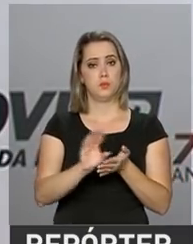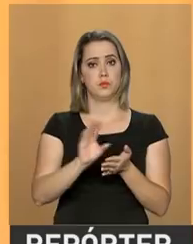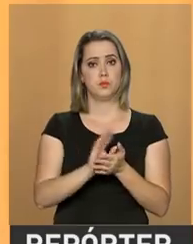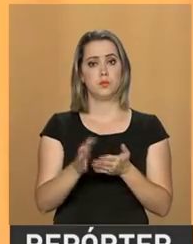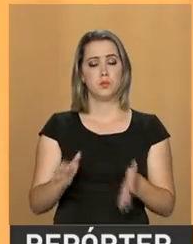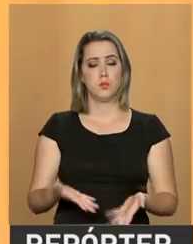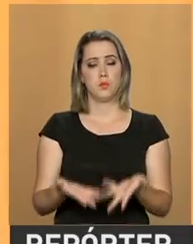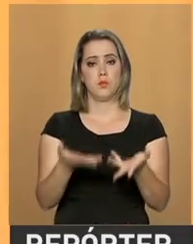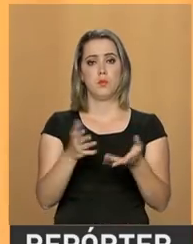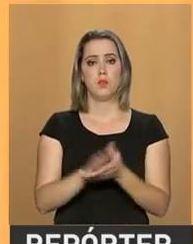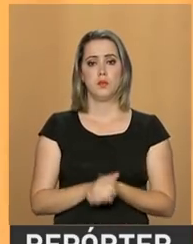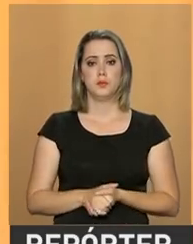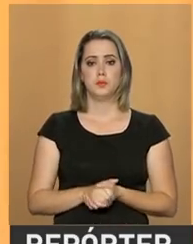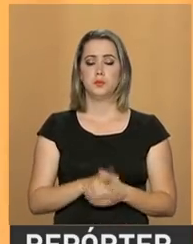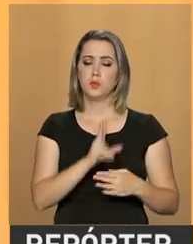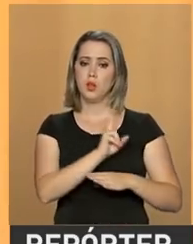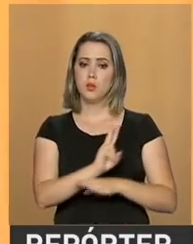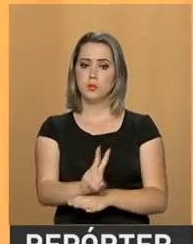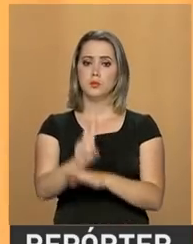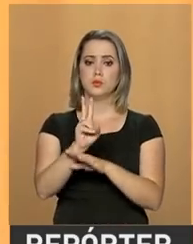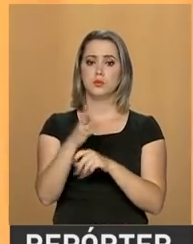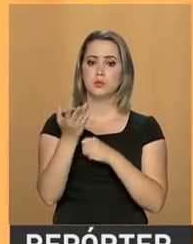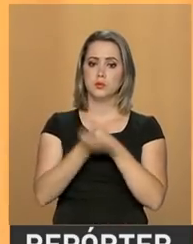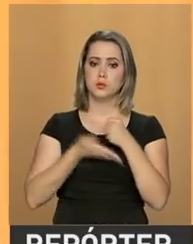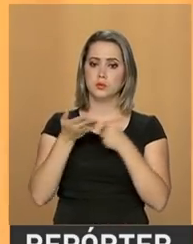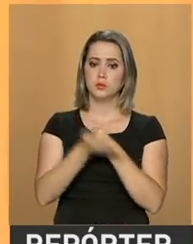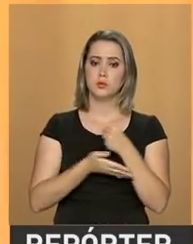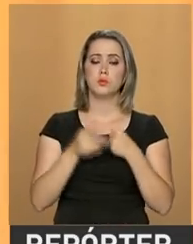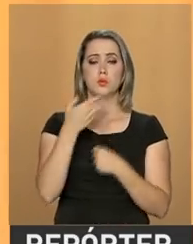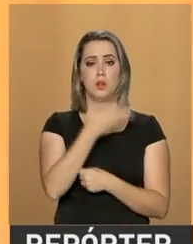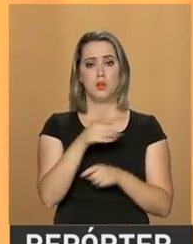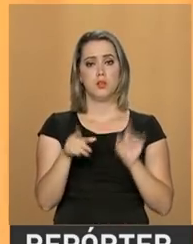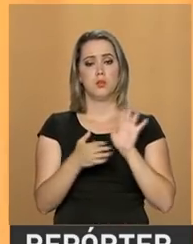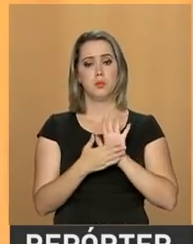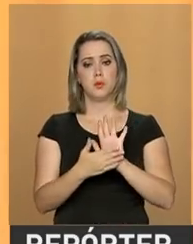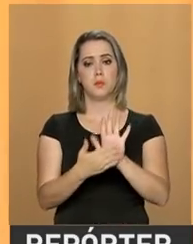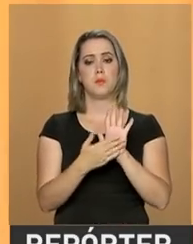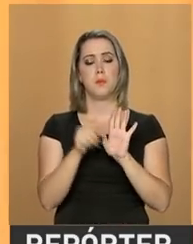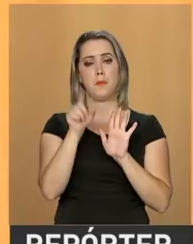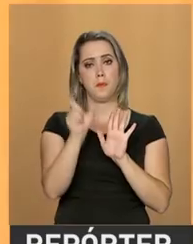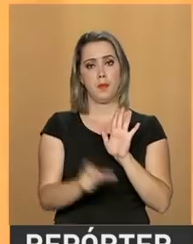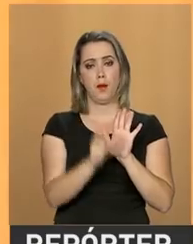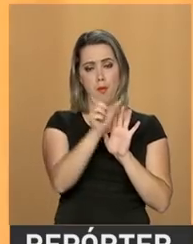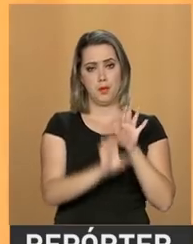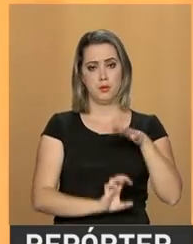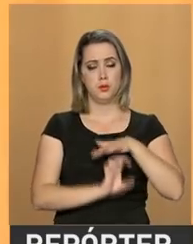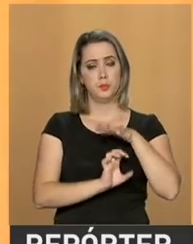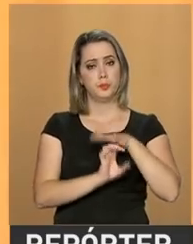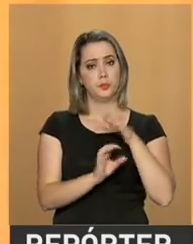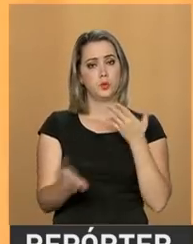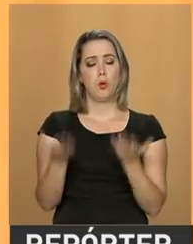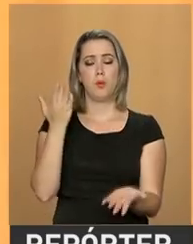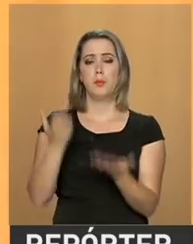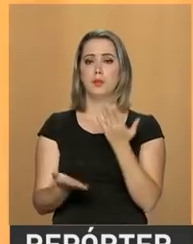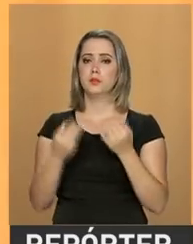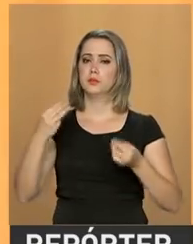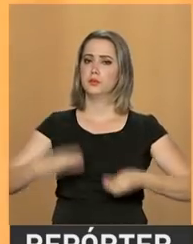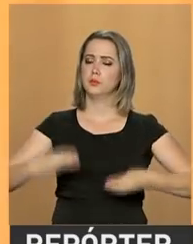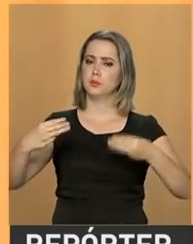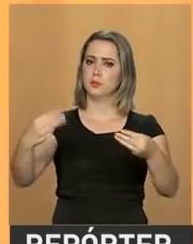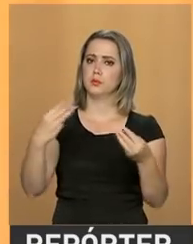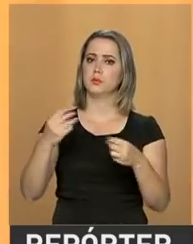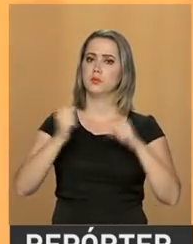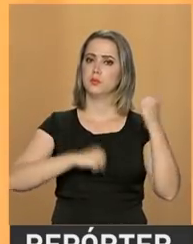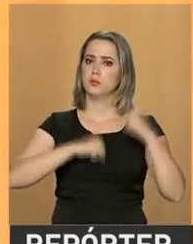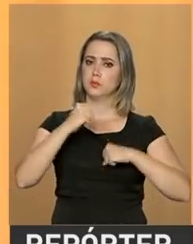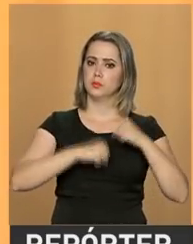produzir além de defender as reformas estruturais marcos pereira apresentou aos empresários um balanço das medidas do ministério da indústria e